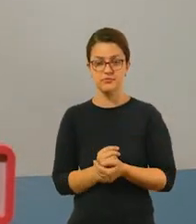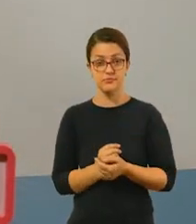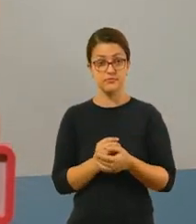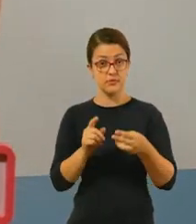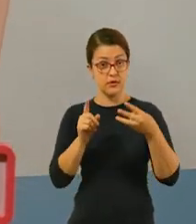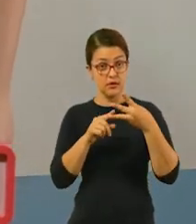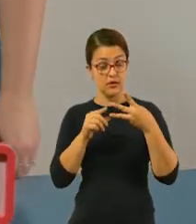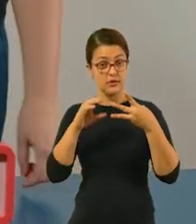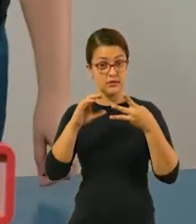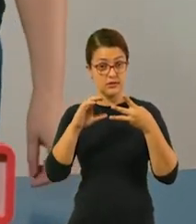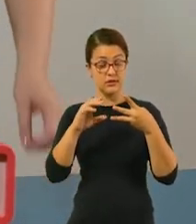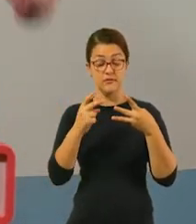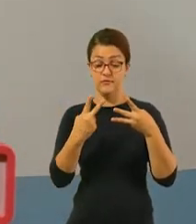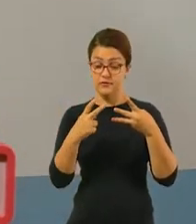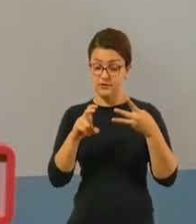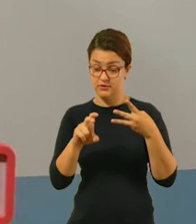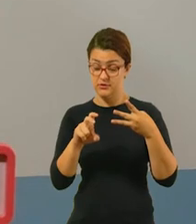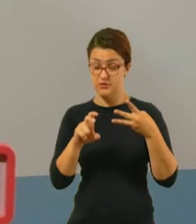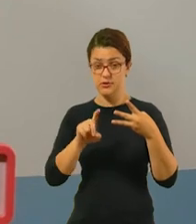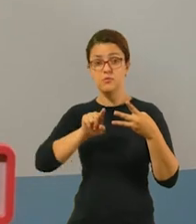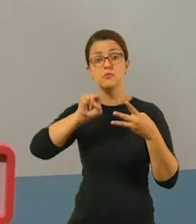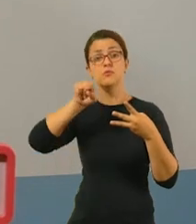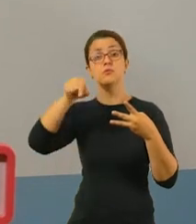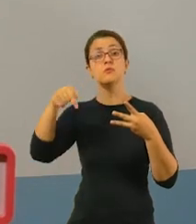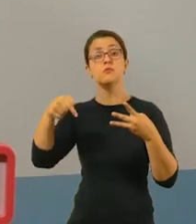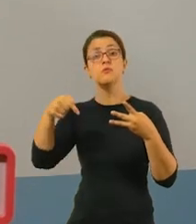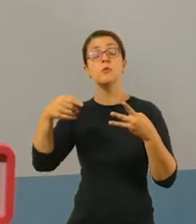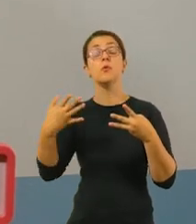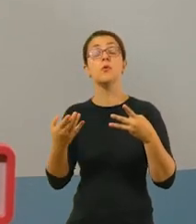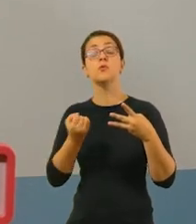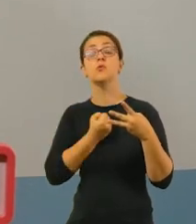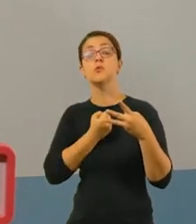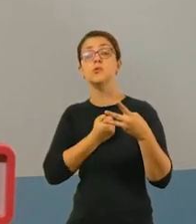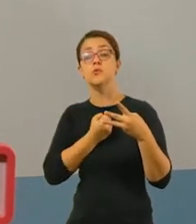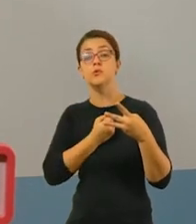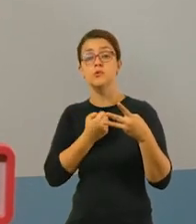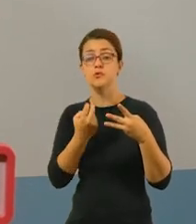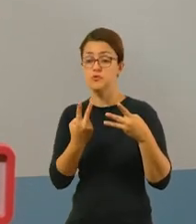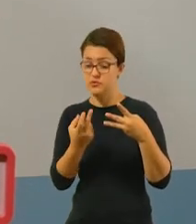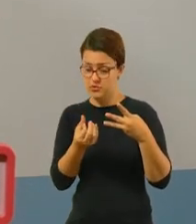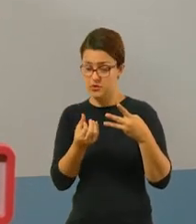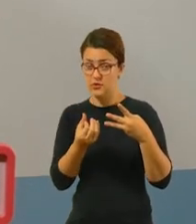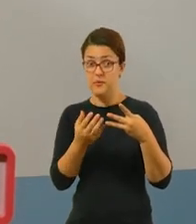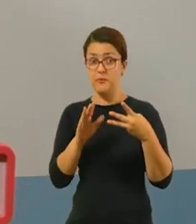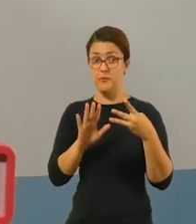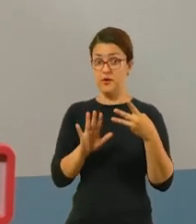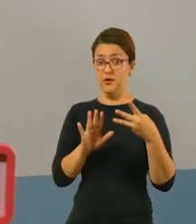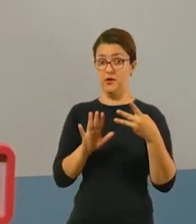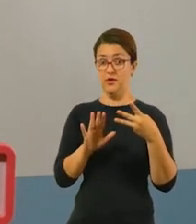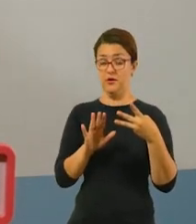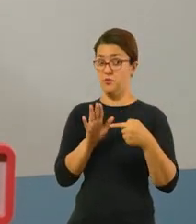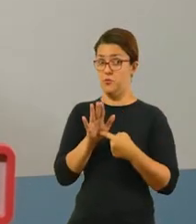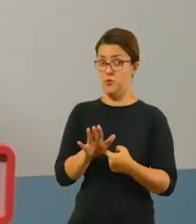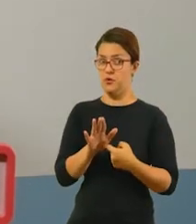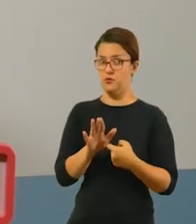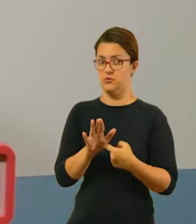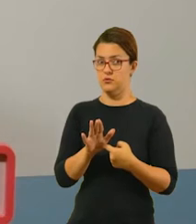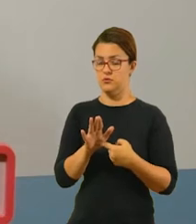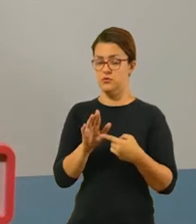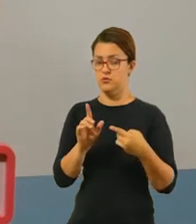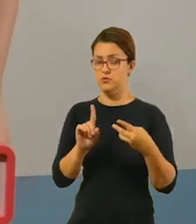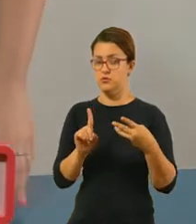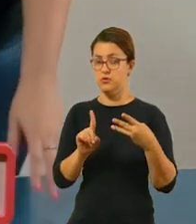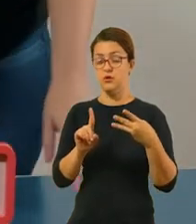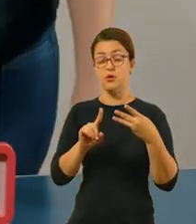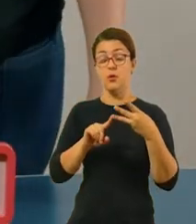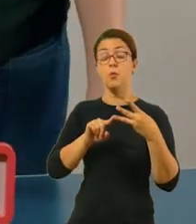Na letra C, ele está 25. Depois do 25, que número é? Isso, 26. Só que o 26 não está mostrando